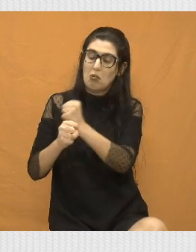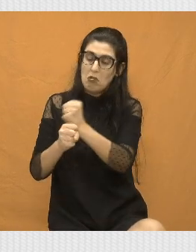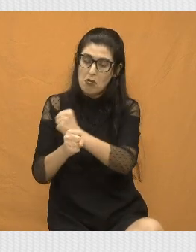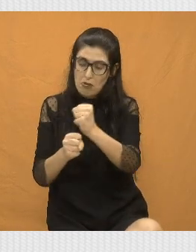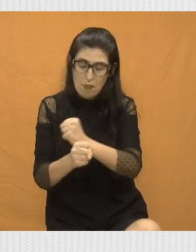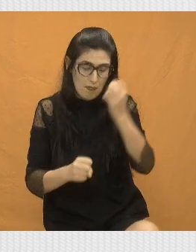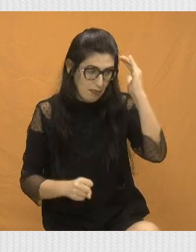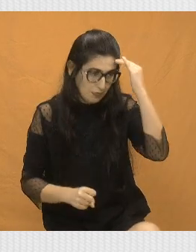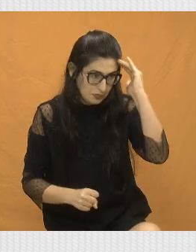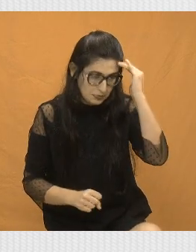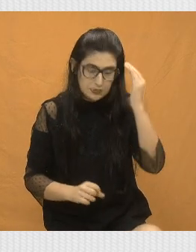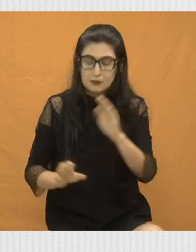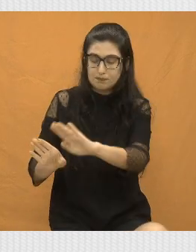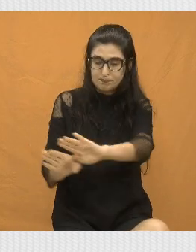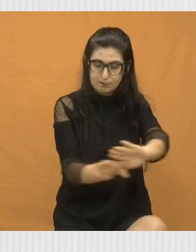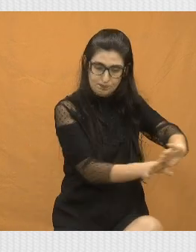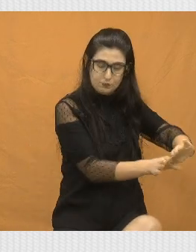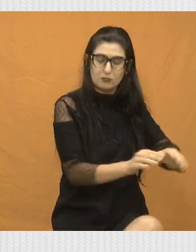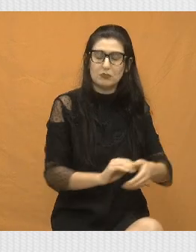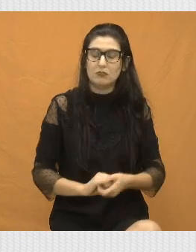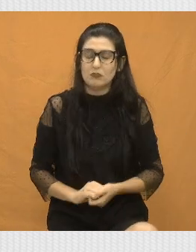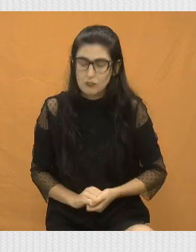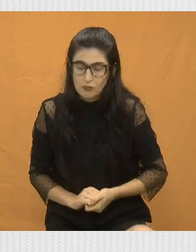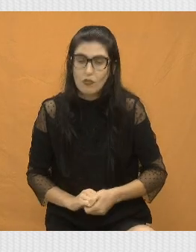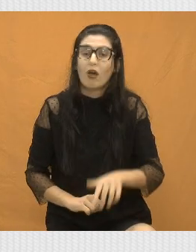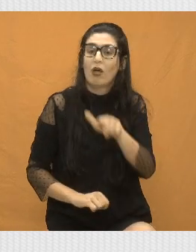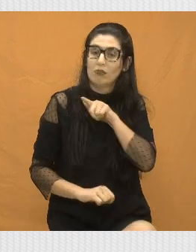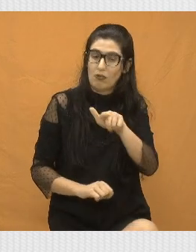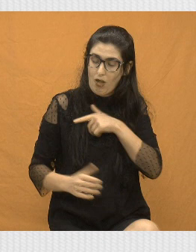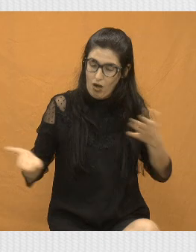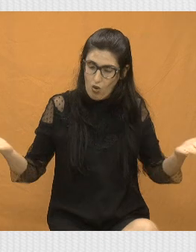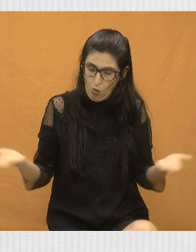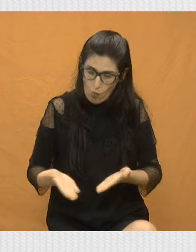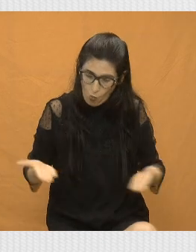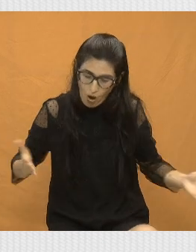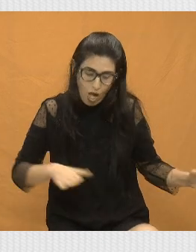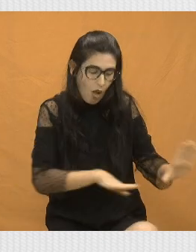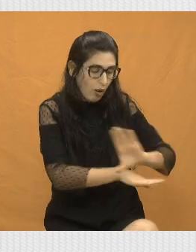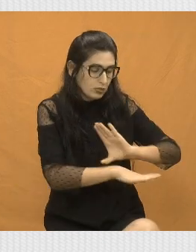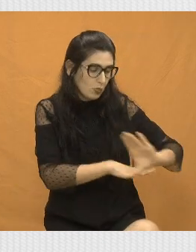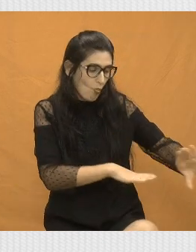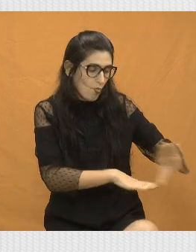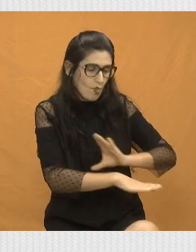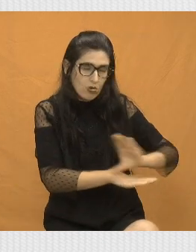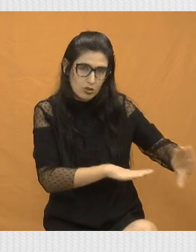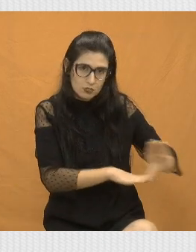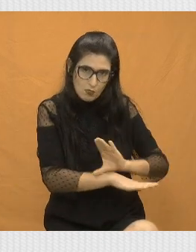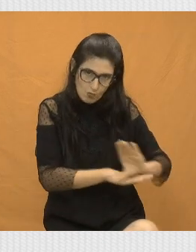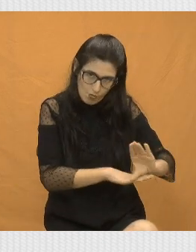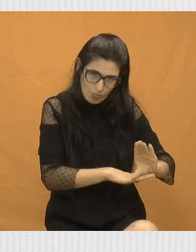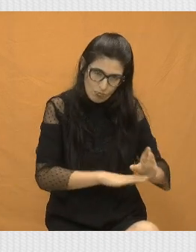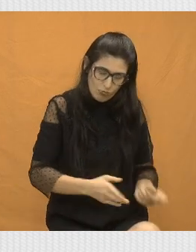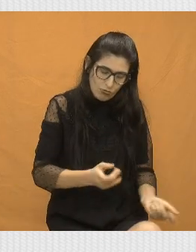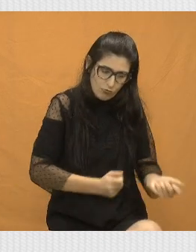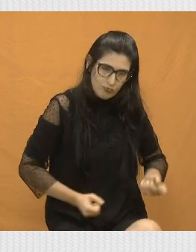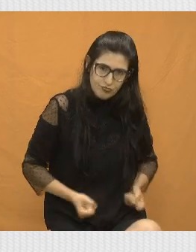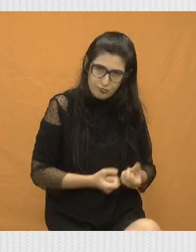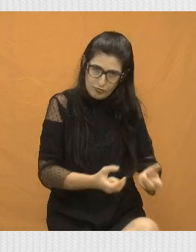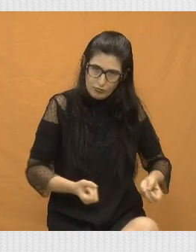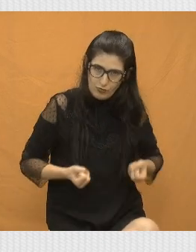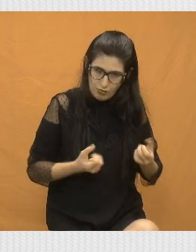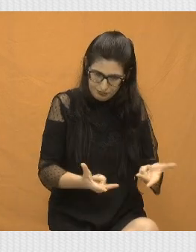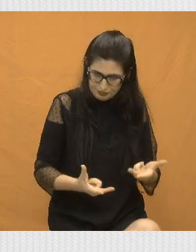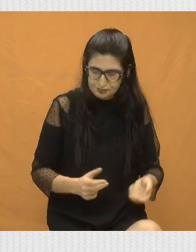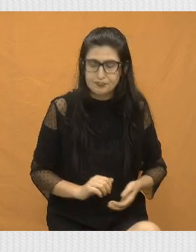Seguindo, temos a receita tributária. Agora vou detalhar as receitas que são decorrentes ao que eu